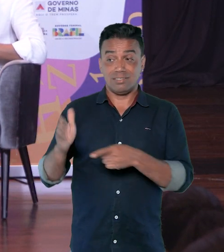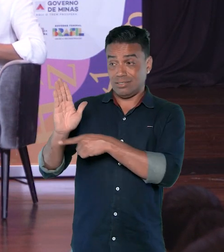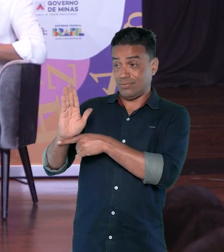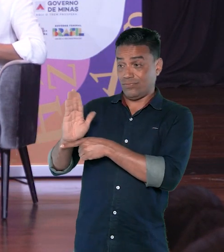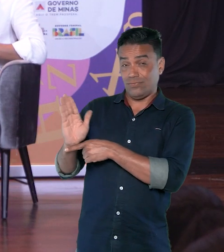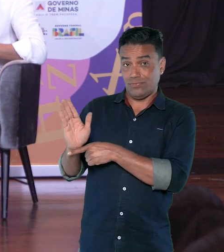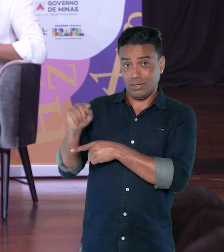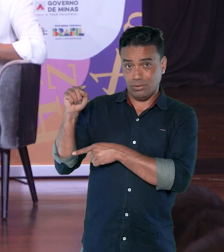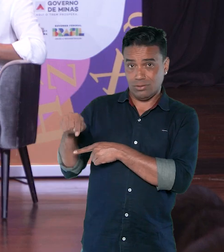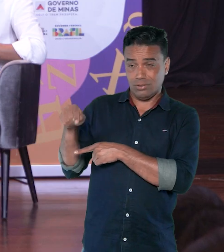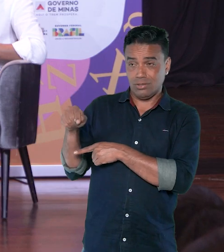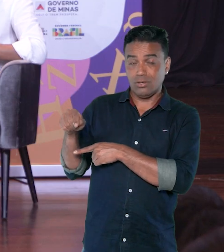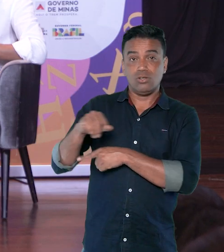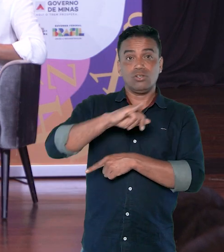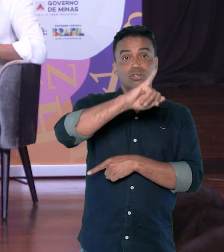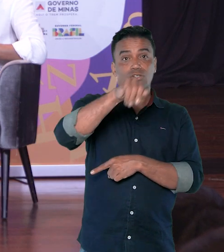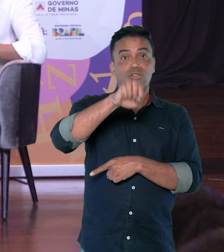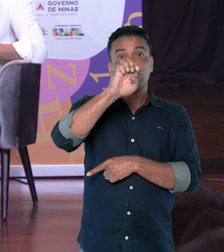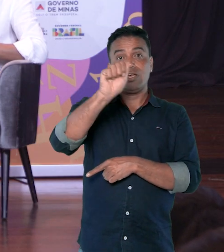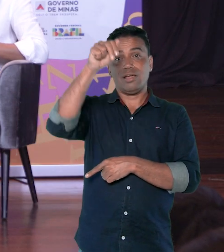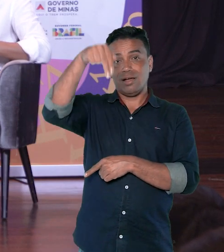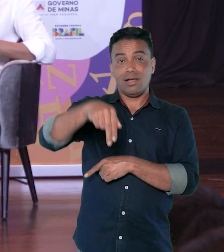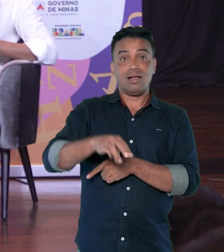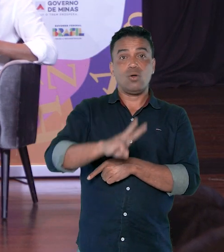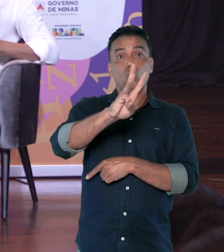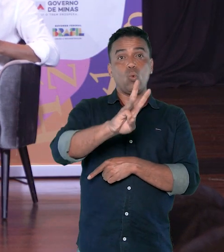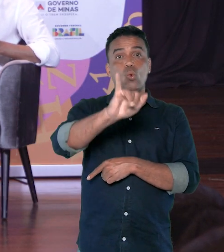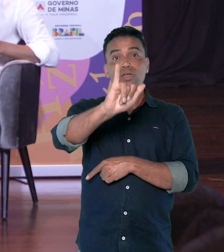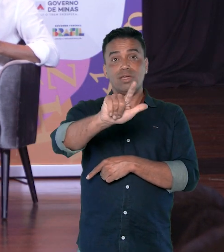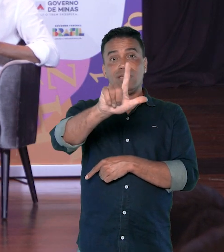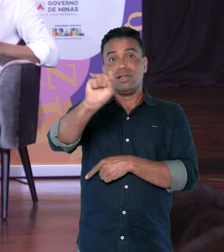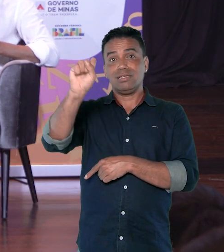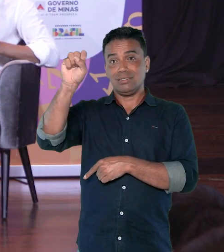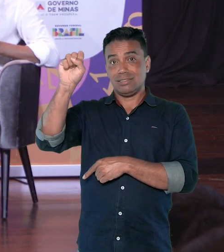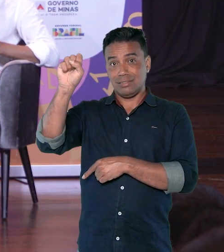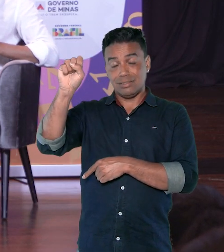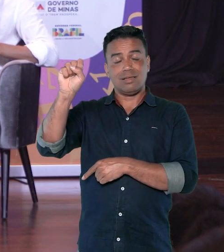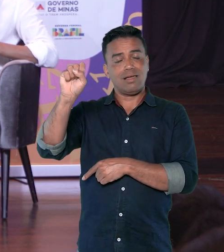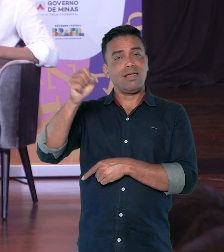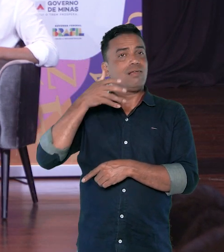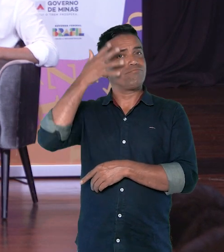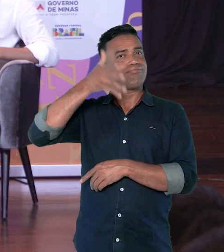documentário, o Jean Willis dava um depoimento sobre o que ele considera o que é humor.